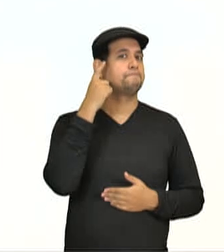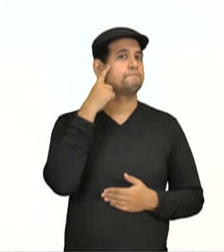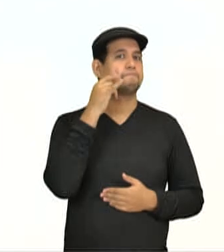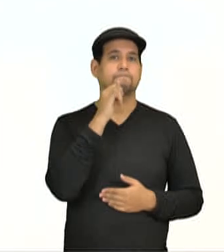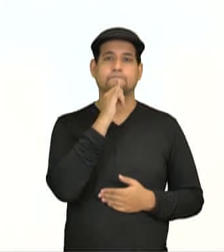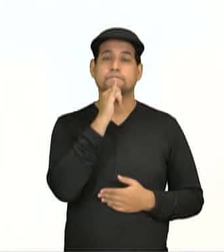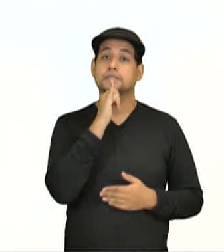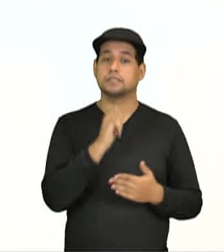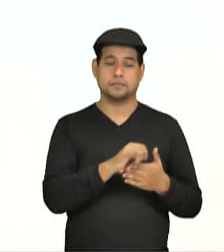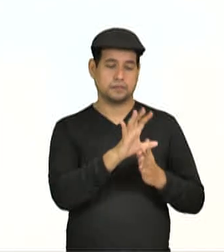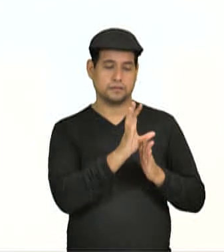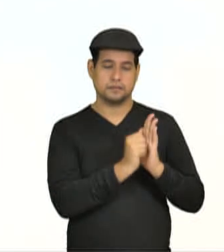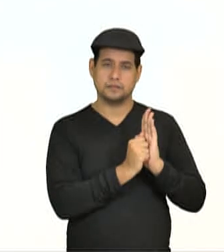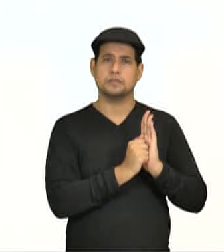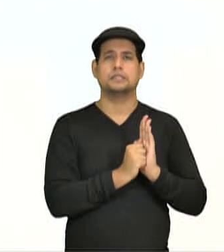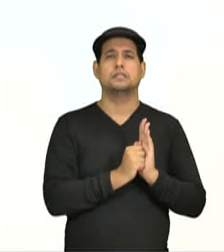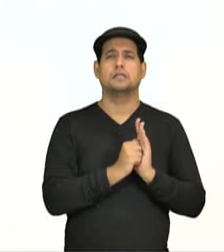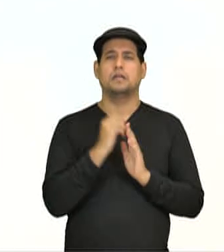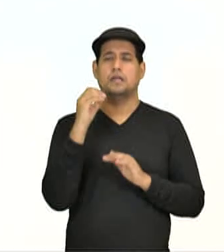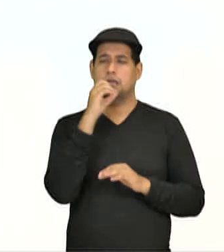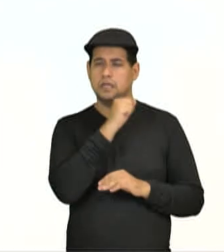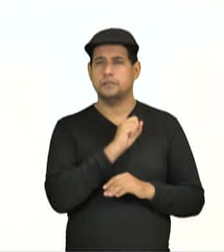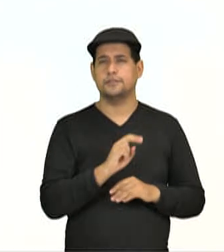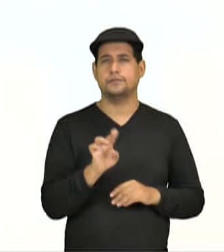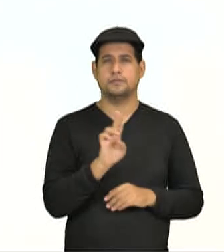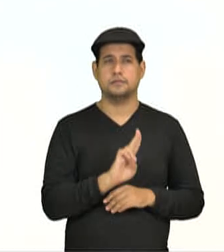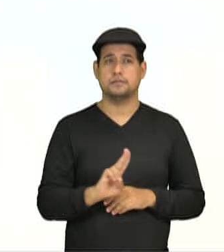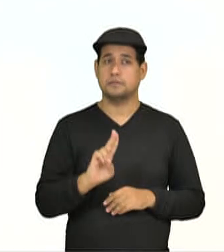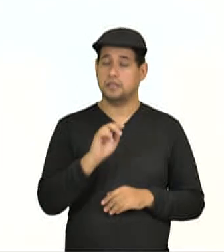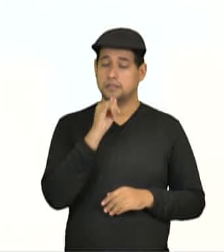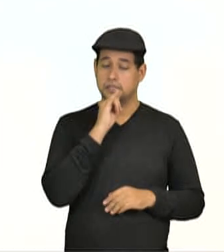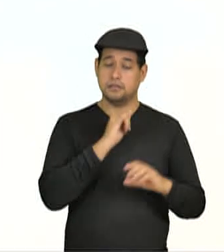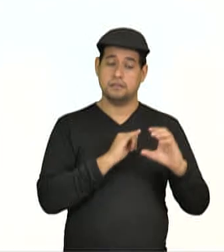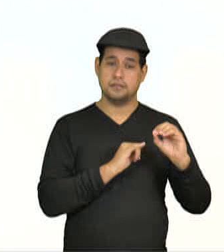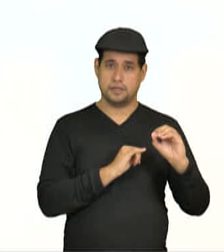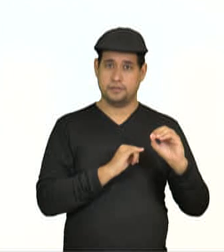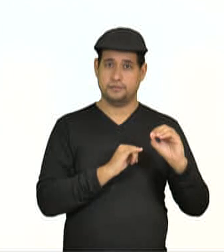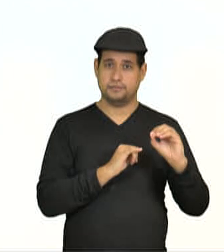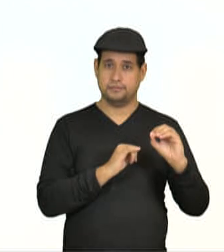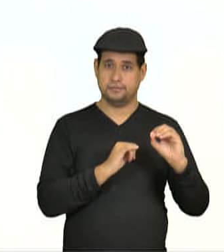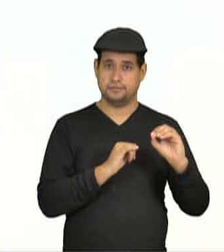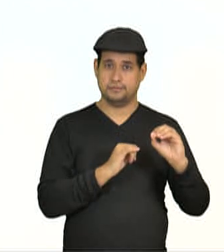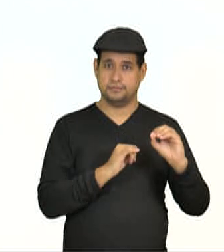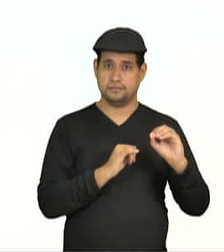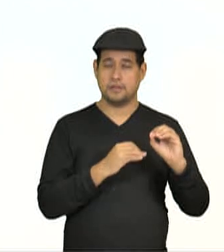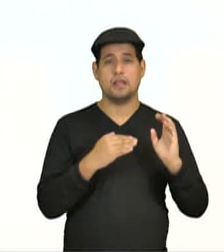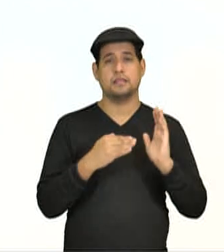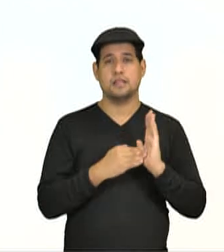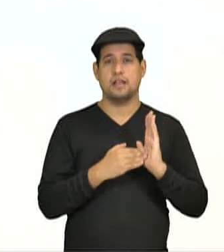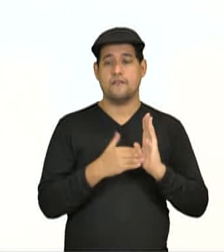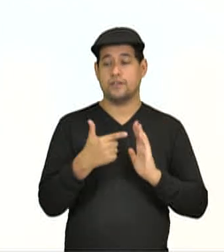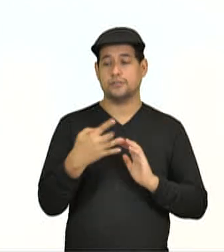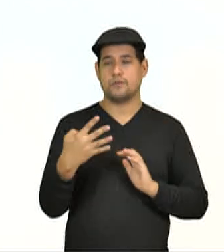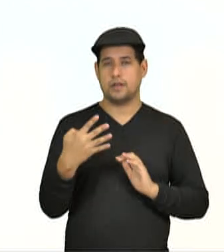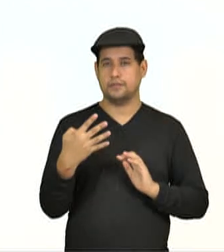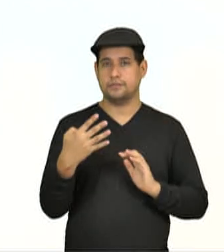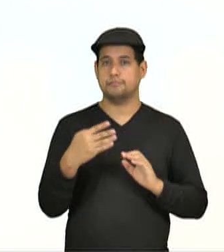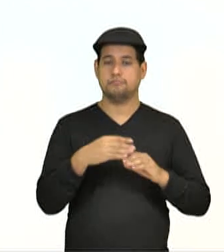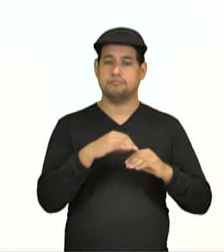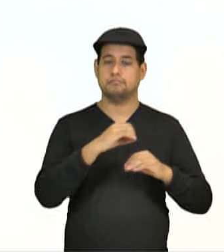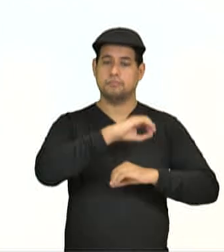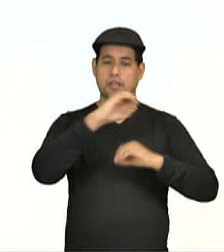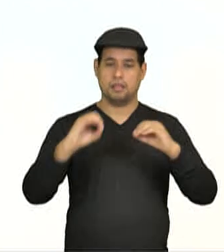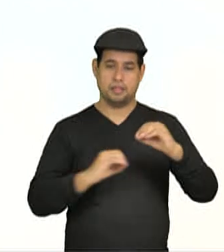os registros de temperatura tomados entre 0 hora e 24 horas de um dia em